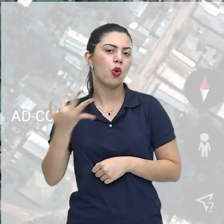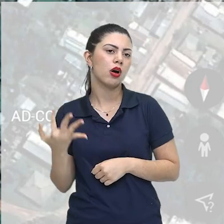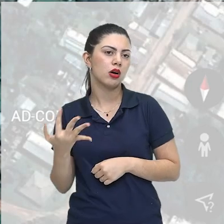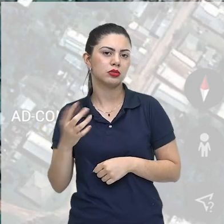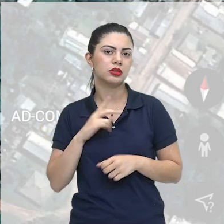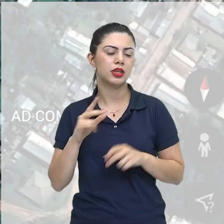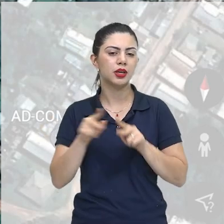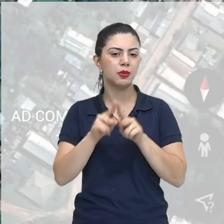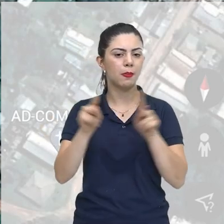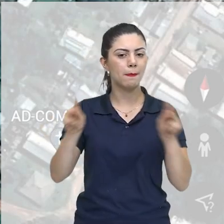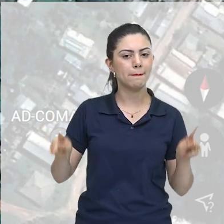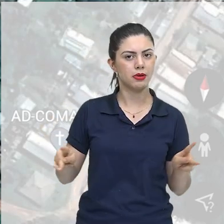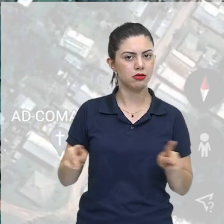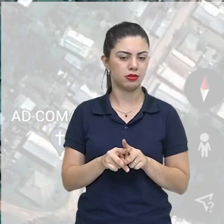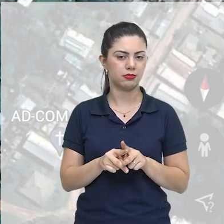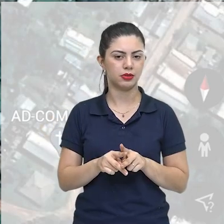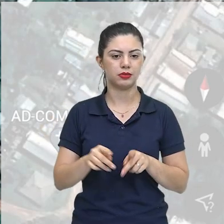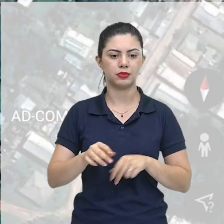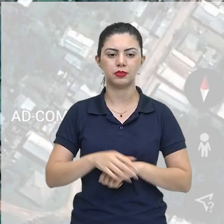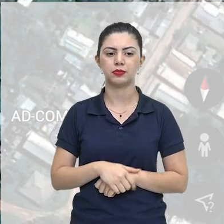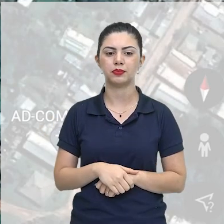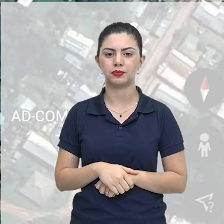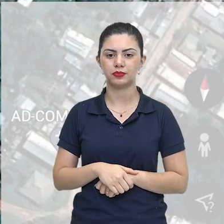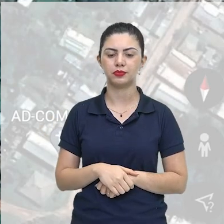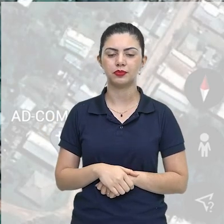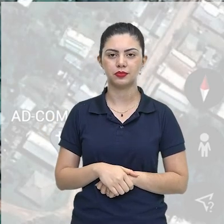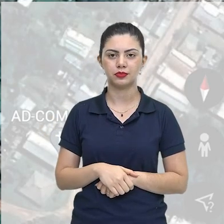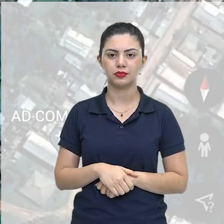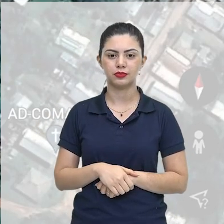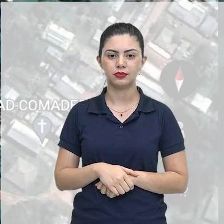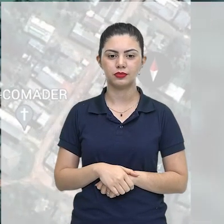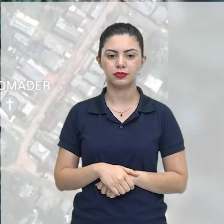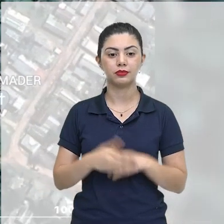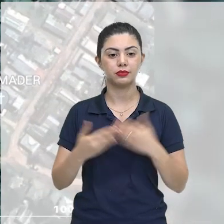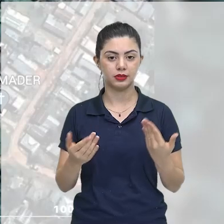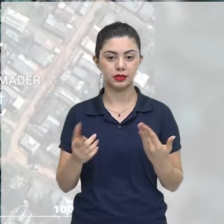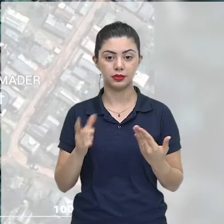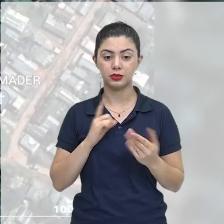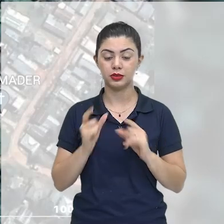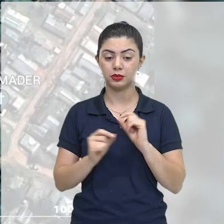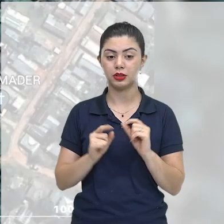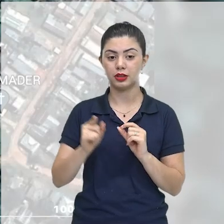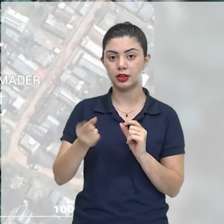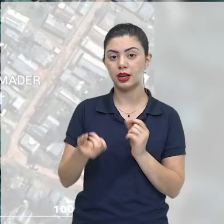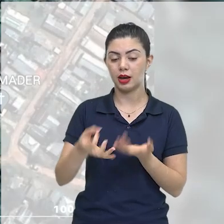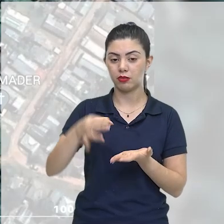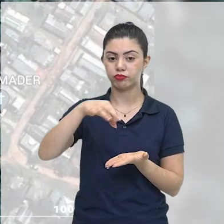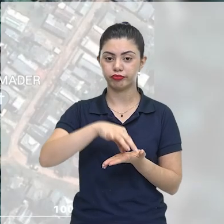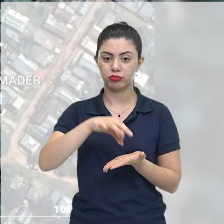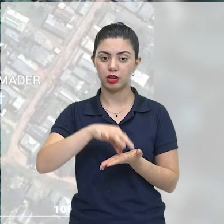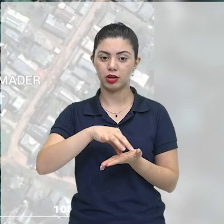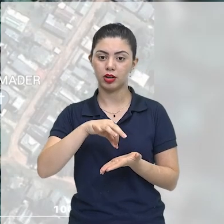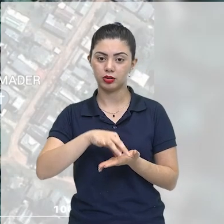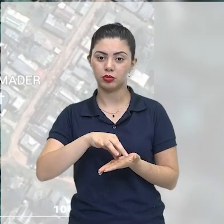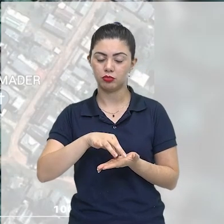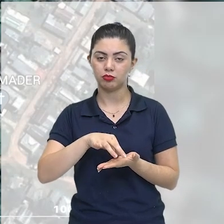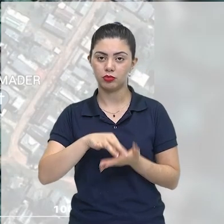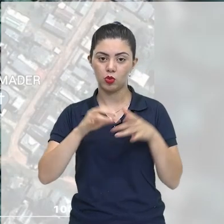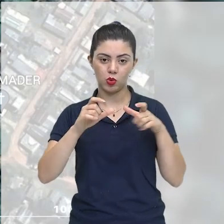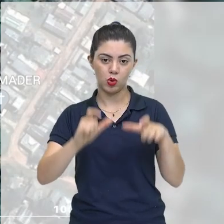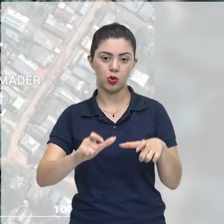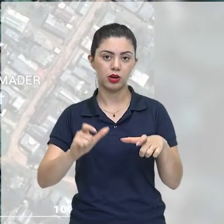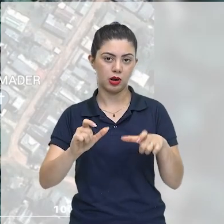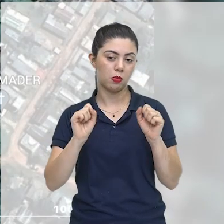desse quarteirão aqui. Nós teríamos aqui, né, o nosso marcador. Então vamos marcar aqui o nosso local